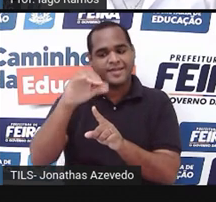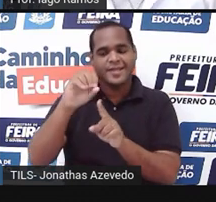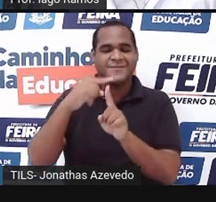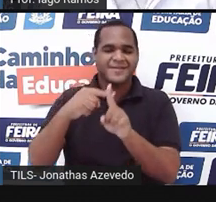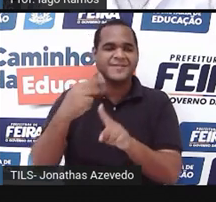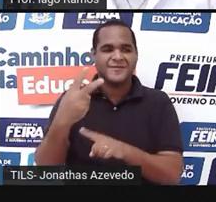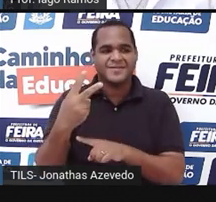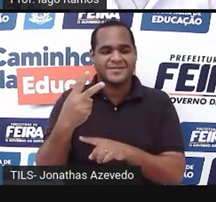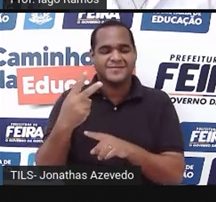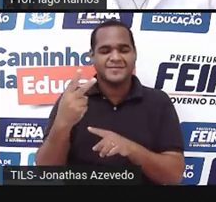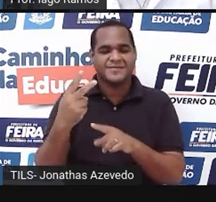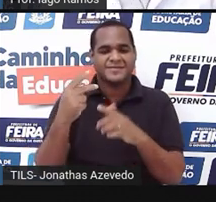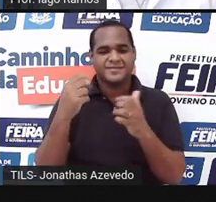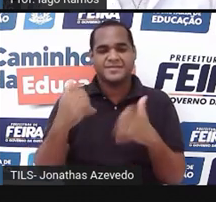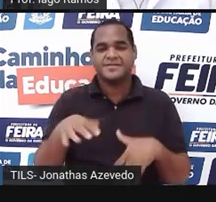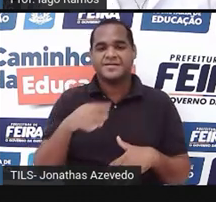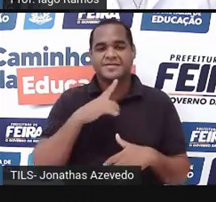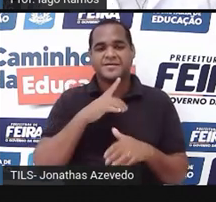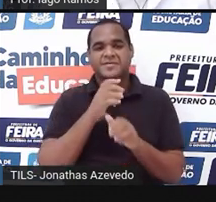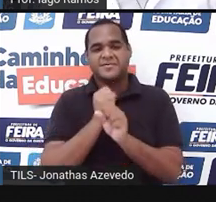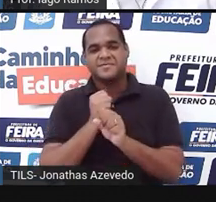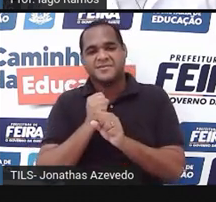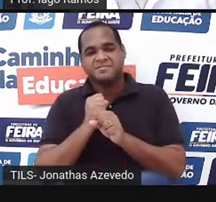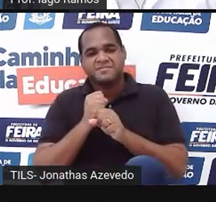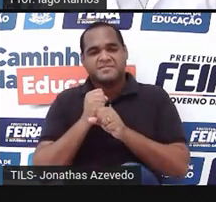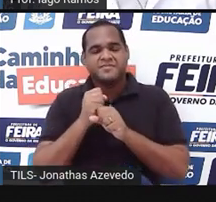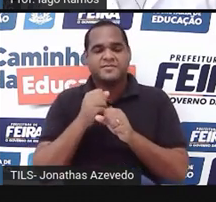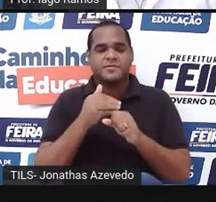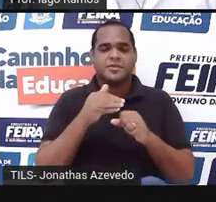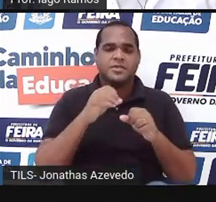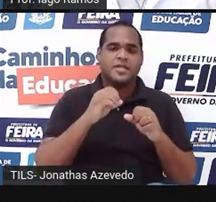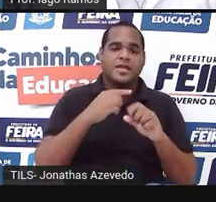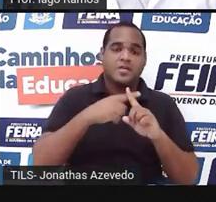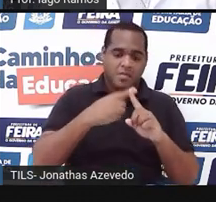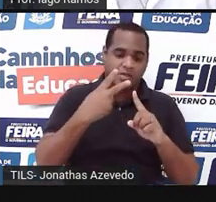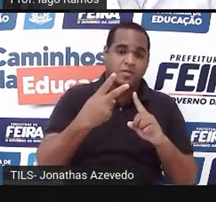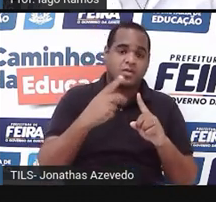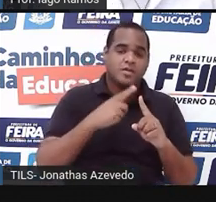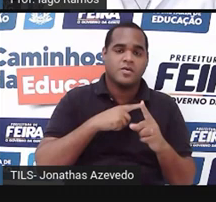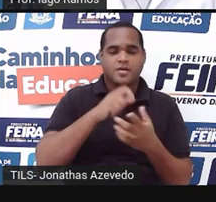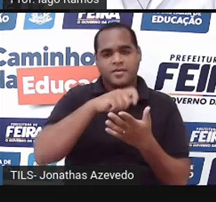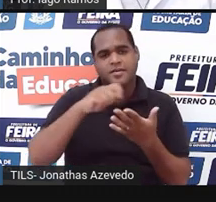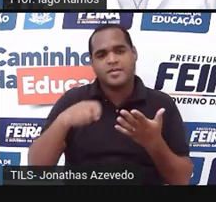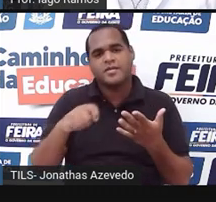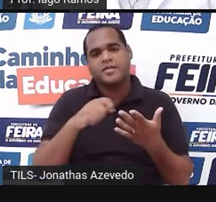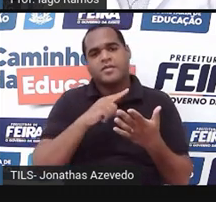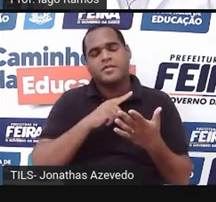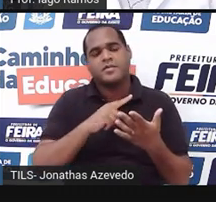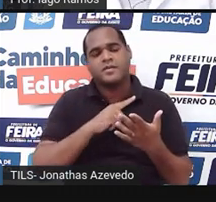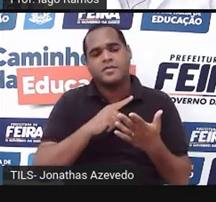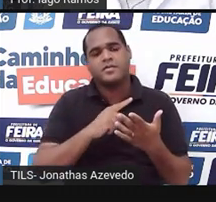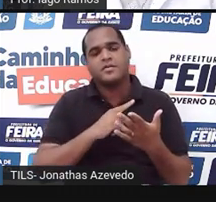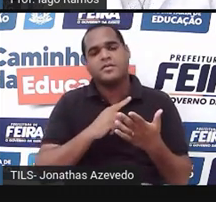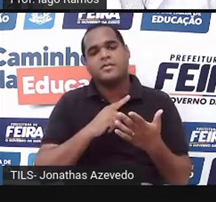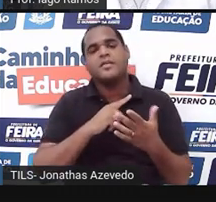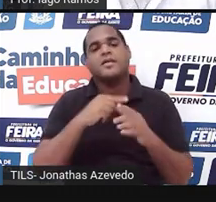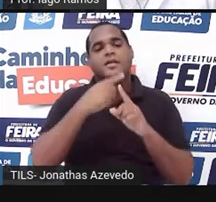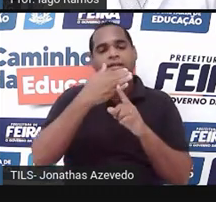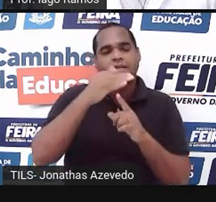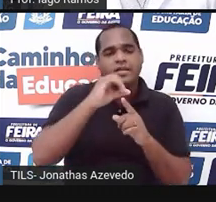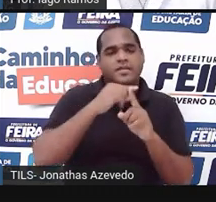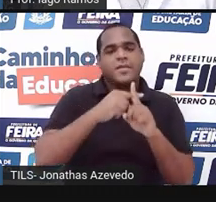mais dois aí eu vou fazer essa conta 10 mais dois tá E aí eu vou escrever agora 3x = 10 + 2T